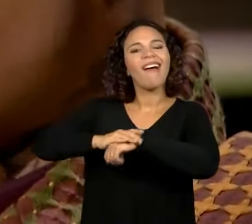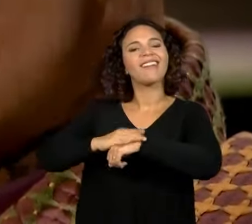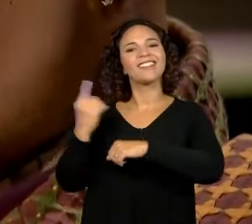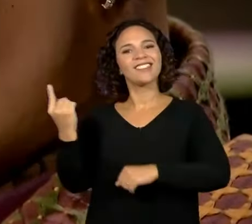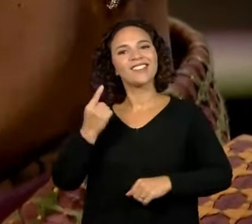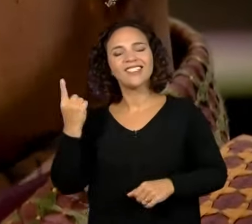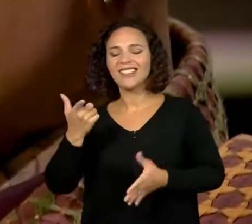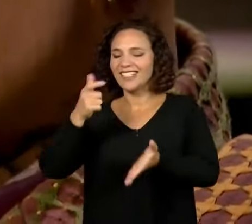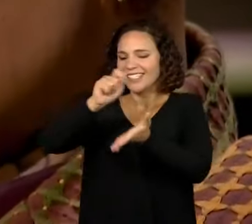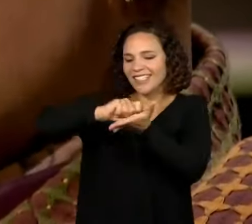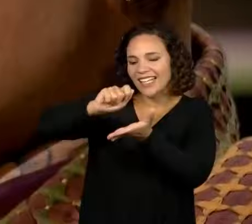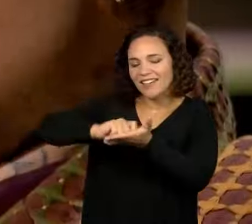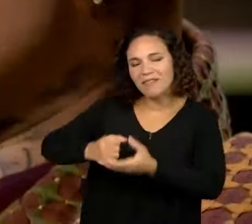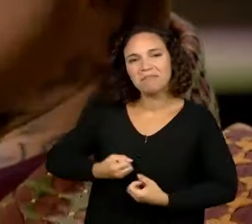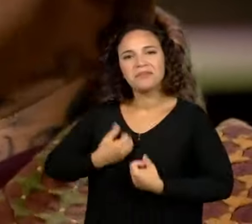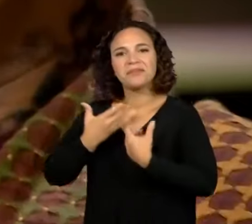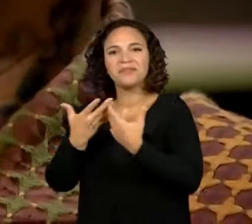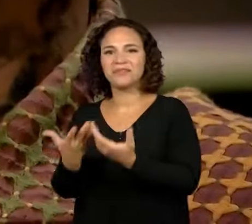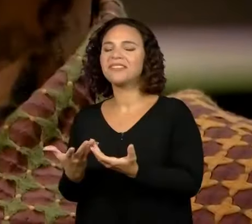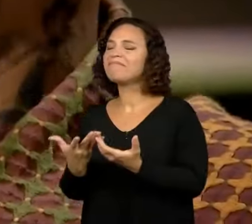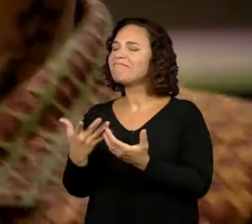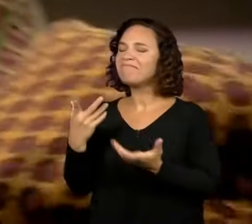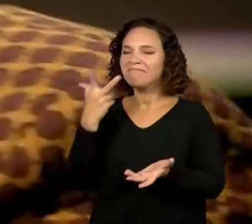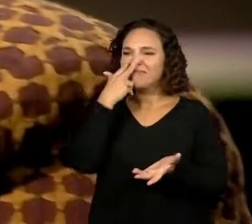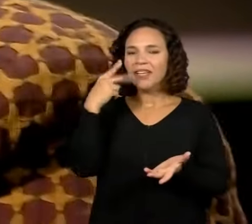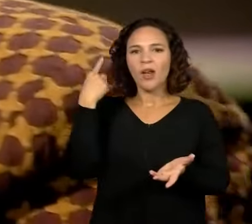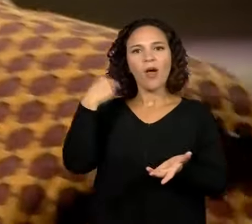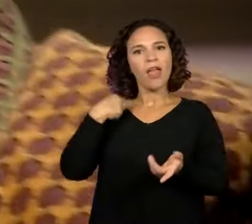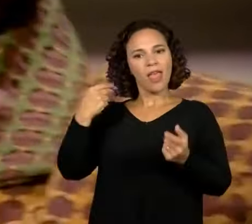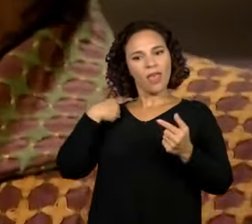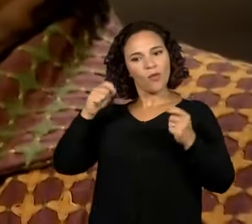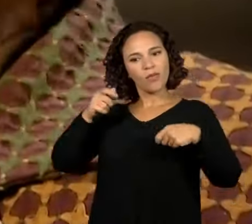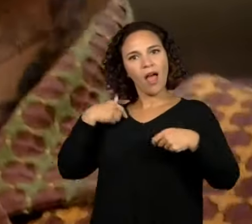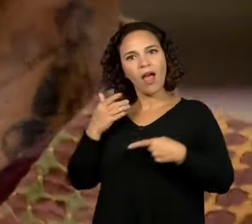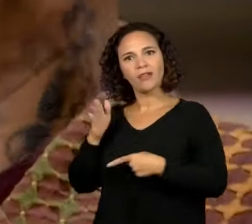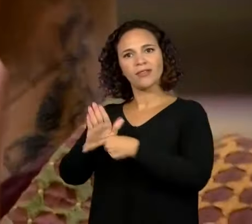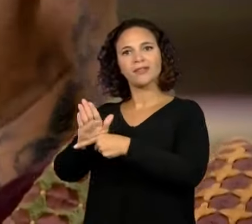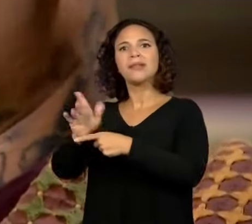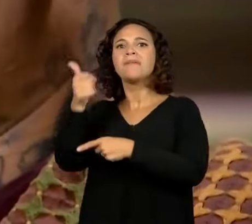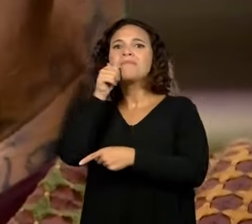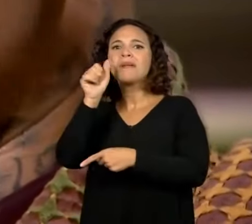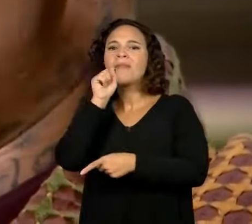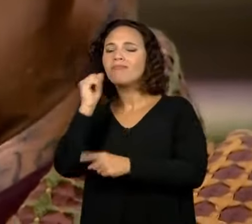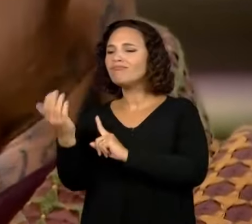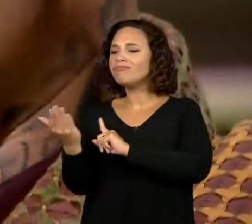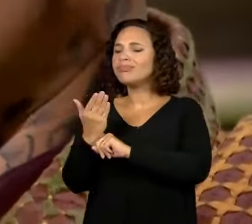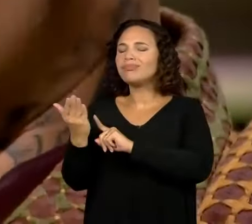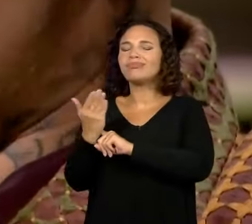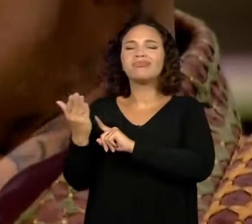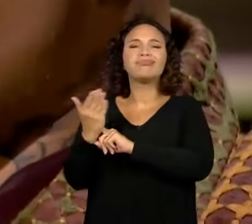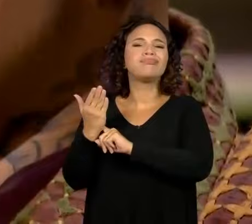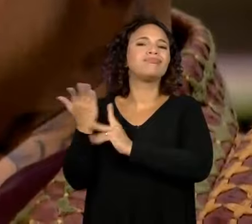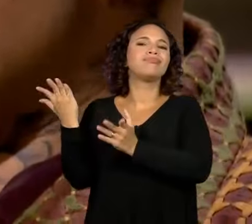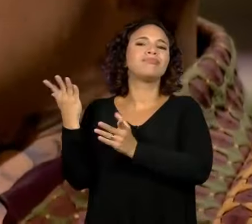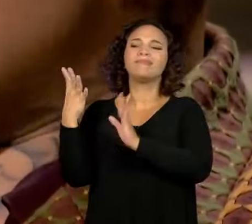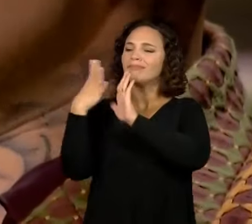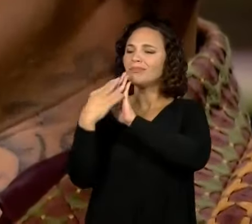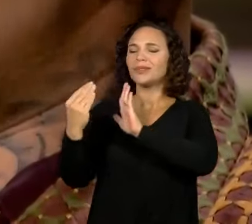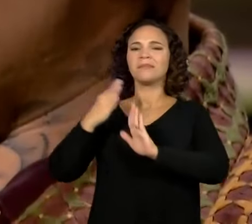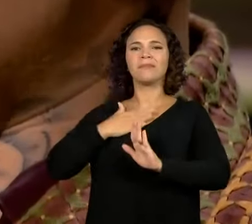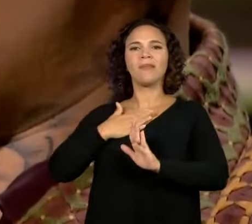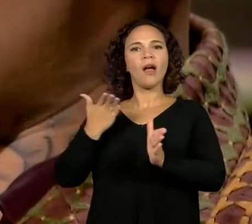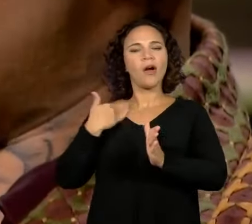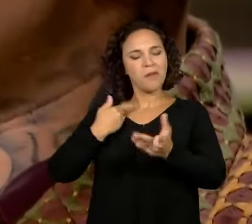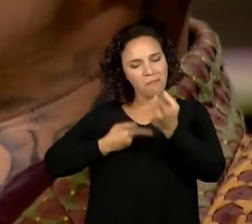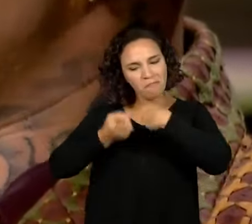e escrevendo e muito louco ver que agora eu posso ajudar a minha mãe ela me ajudou tanto só sendo quem ela é e sendo minha referência e hoje eu